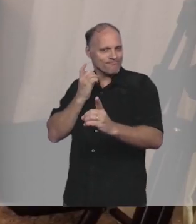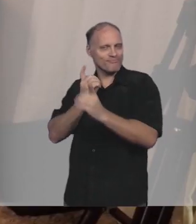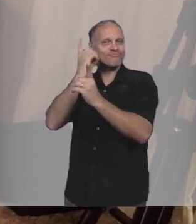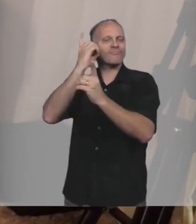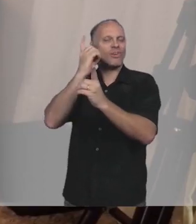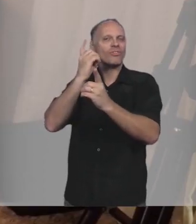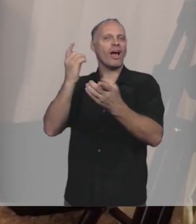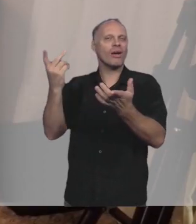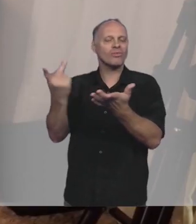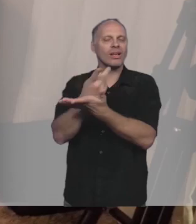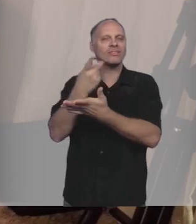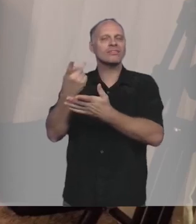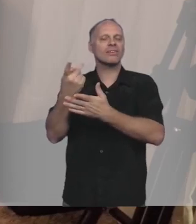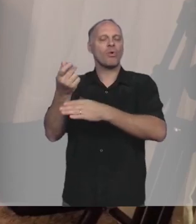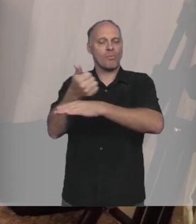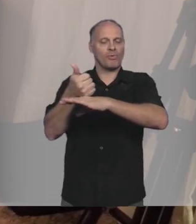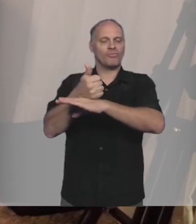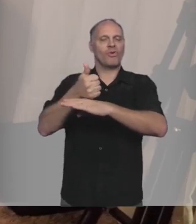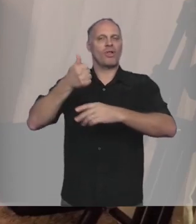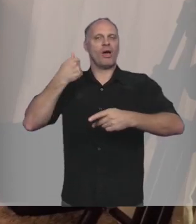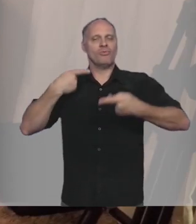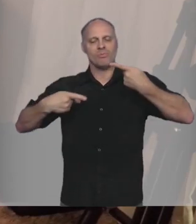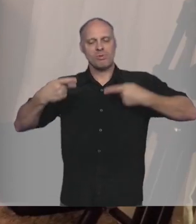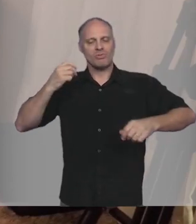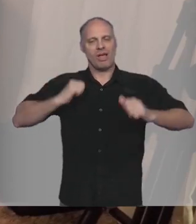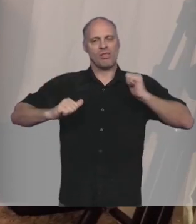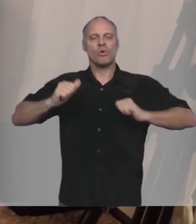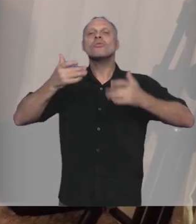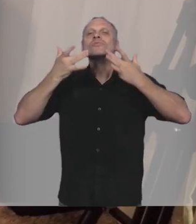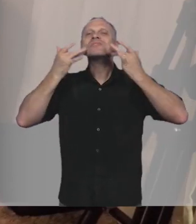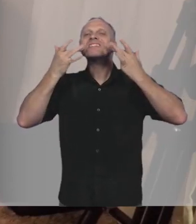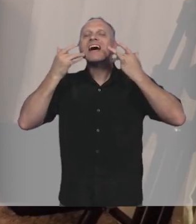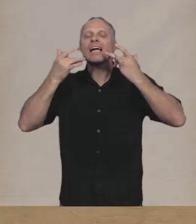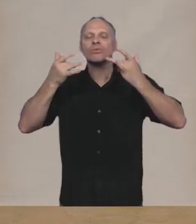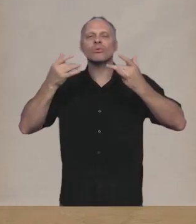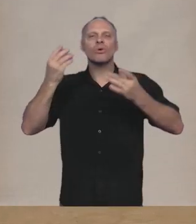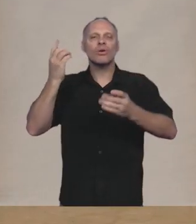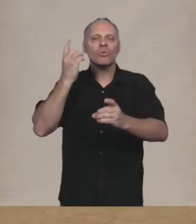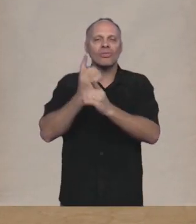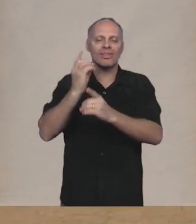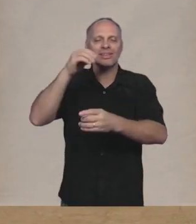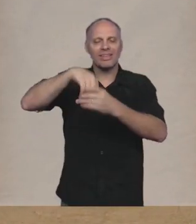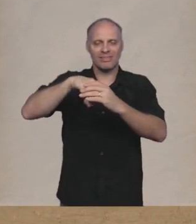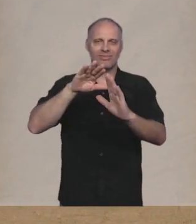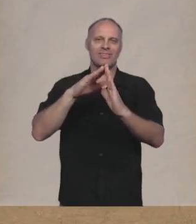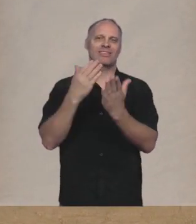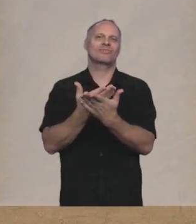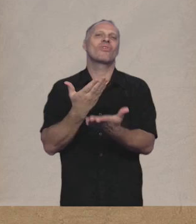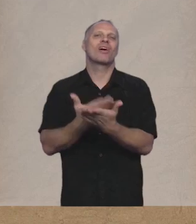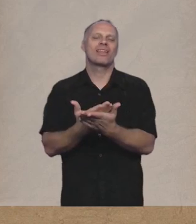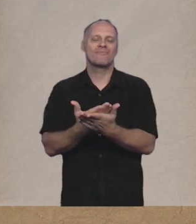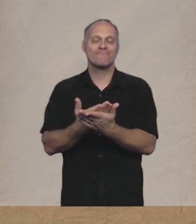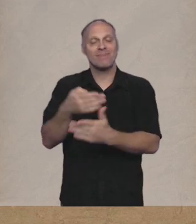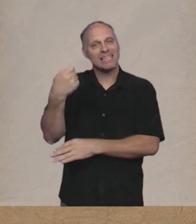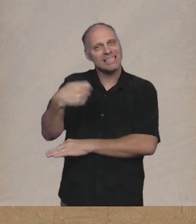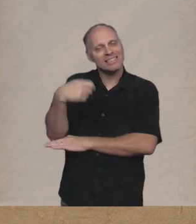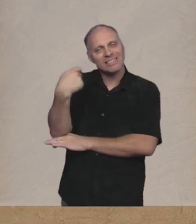descobertas na carreira de ator, né, de teatro, foi na escola. Na necessidade